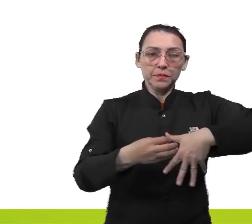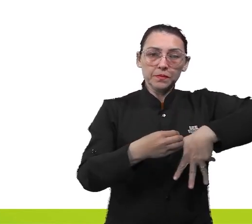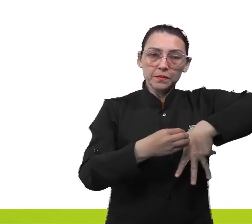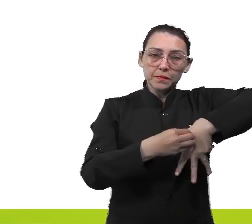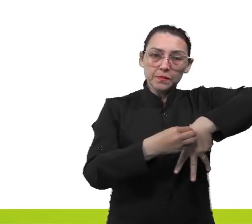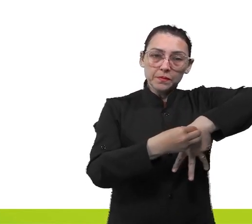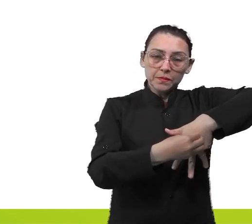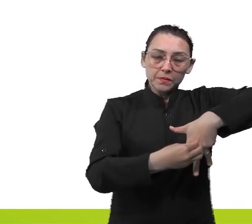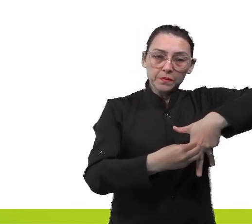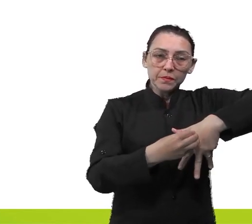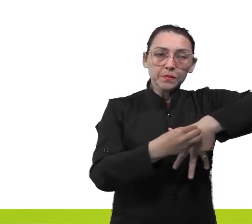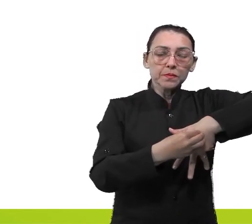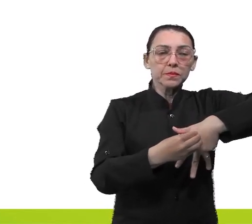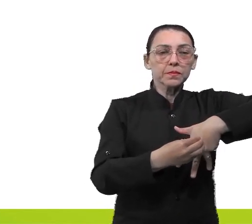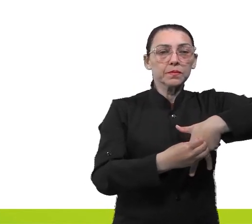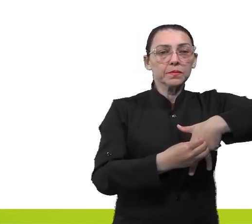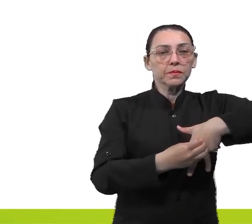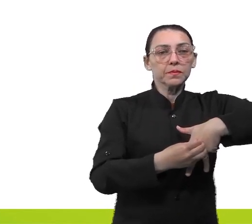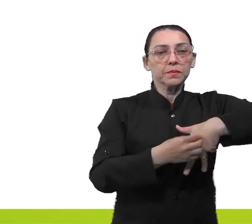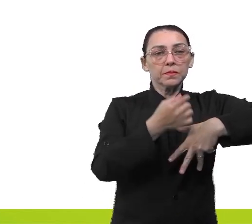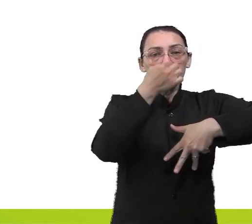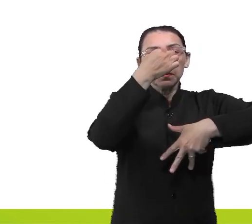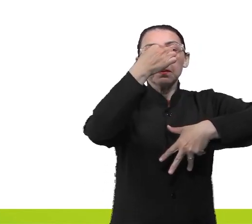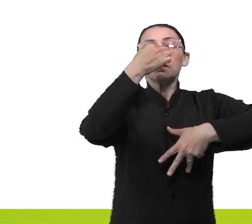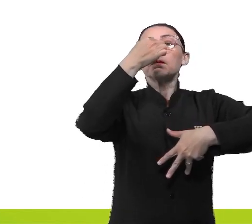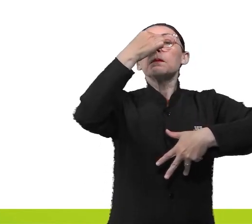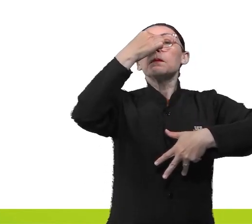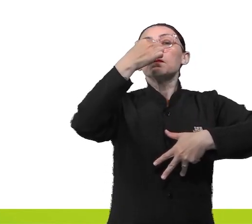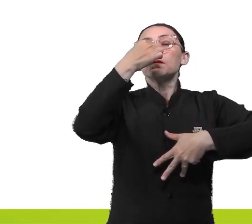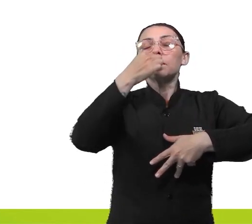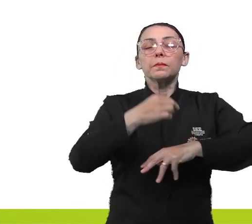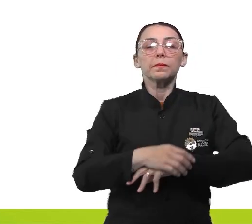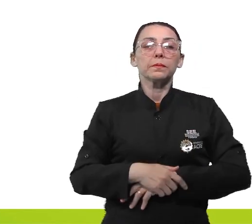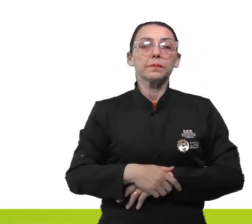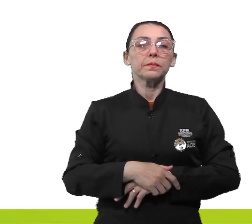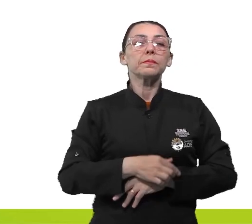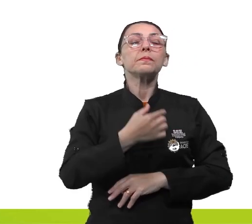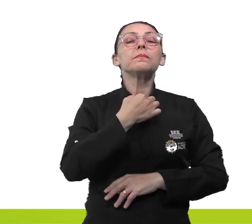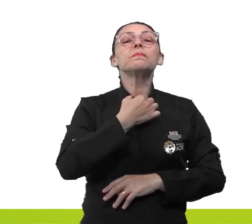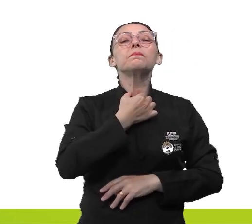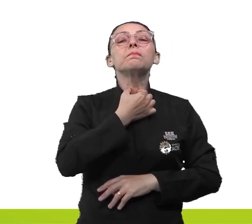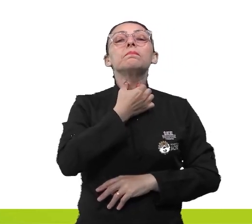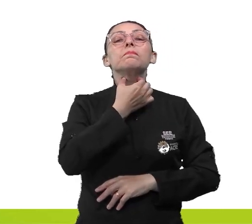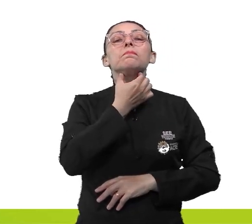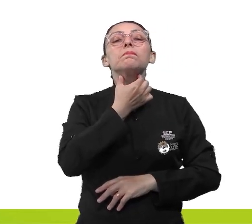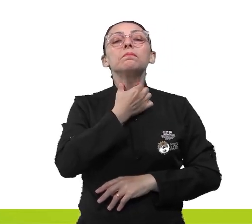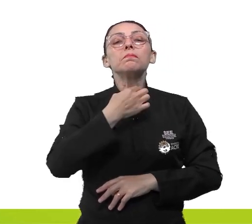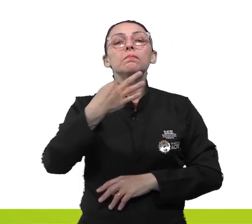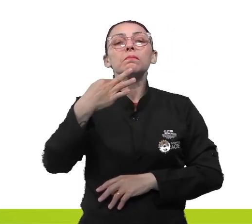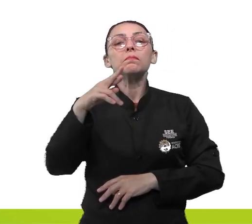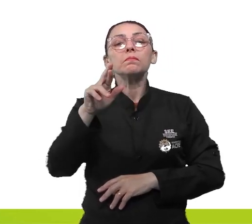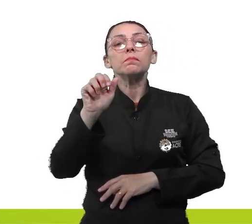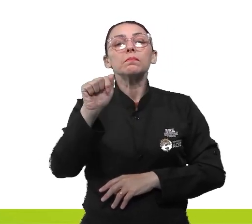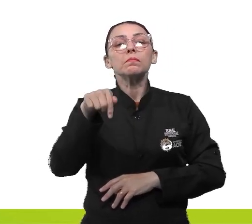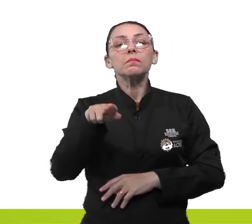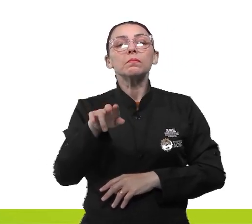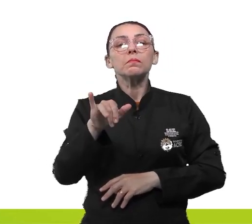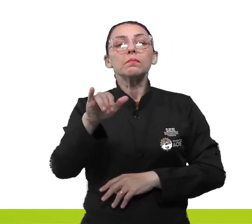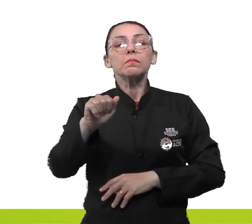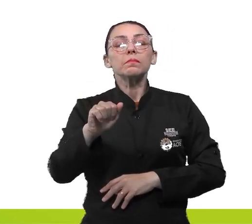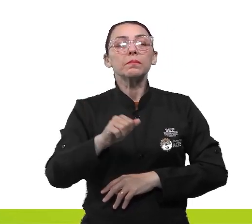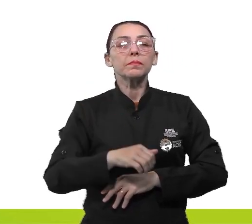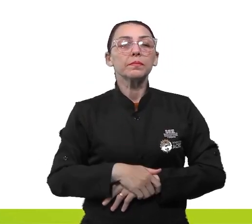respiratório, tá? Temos a cavidade nasal, temos aqui a traqueia, que manda aí o ar para os